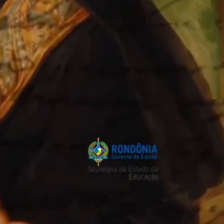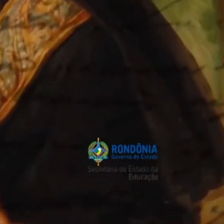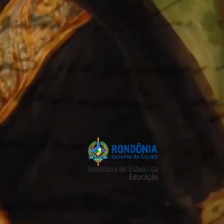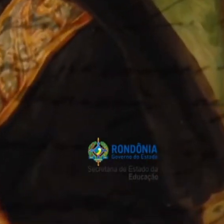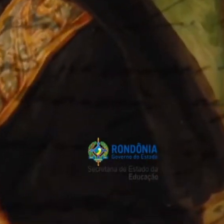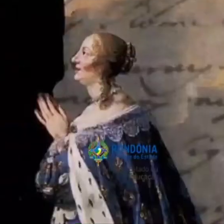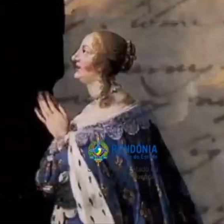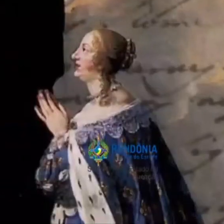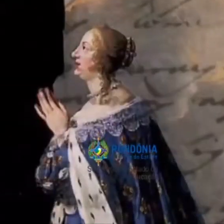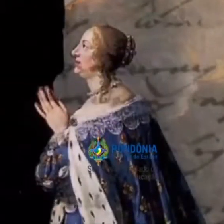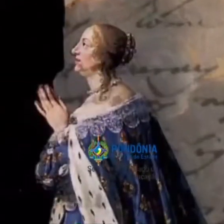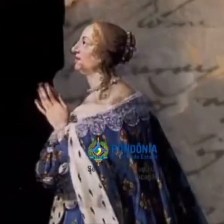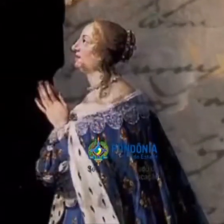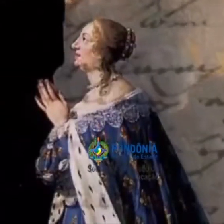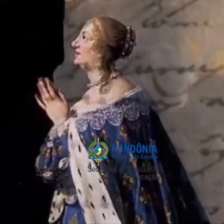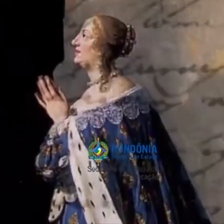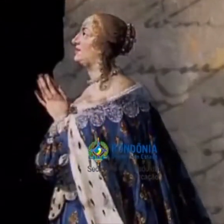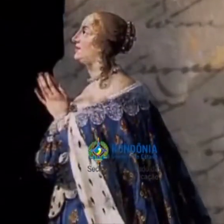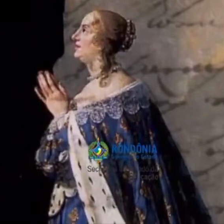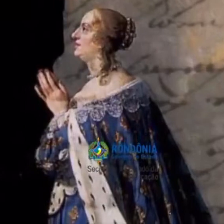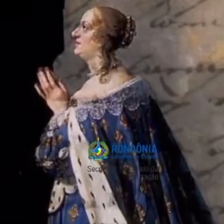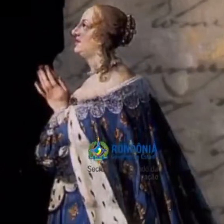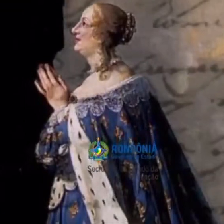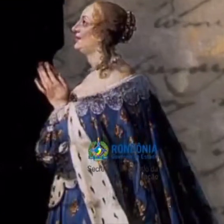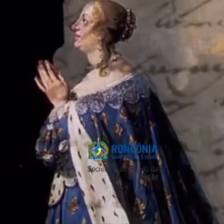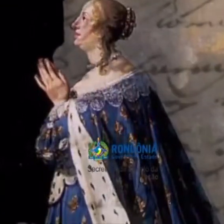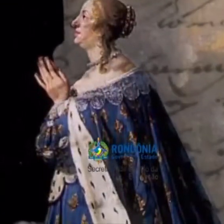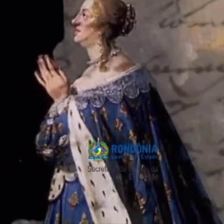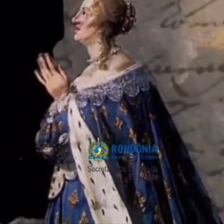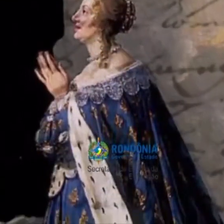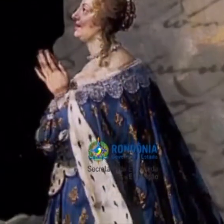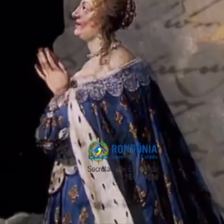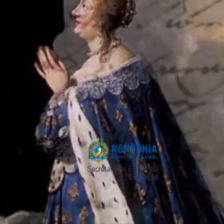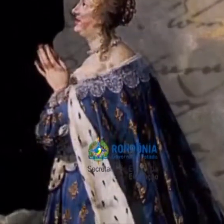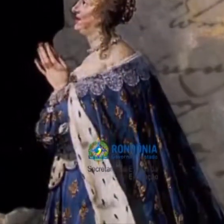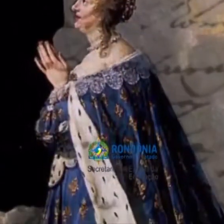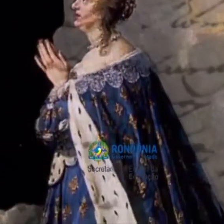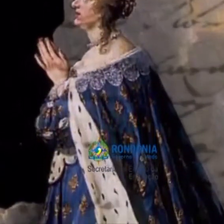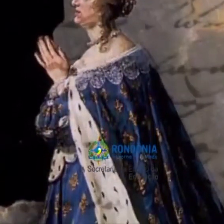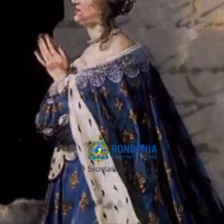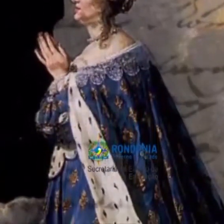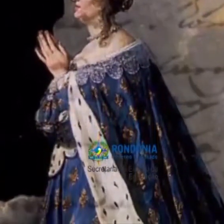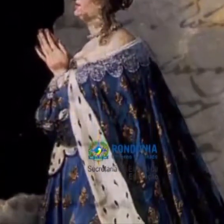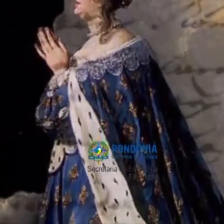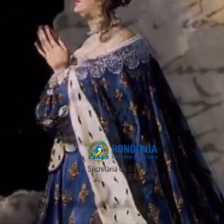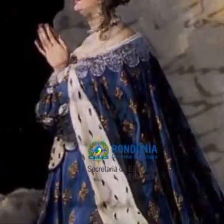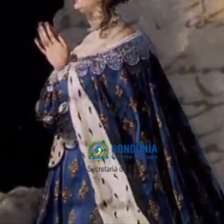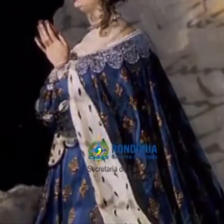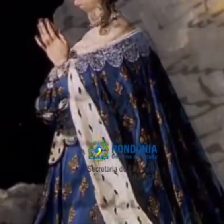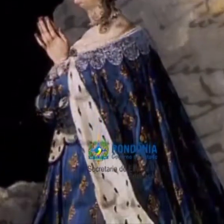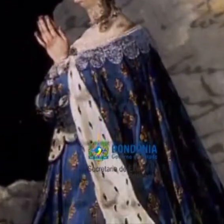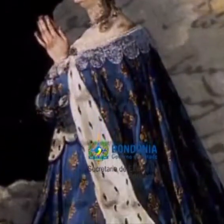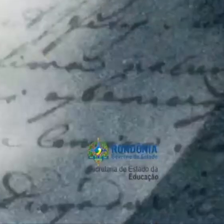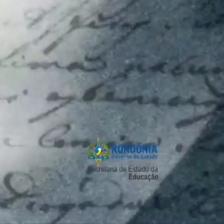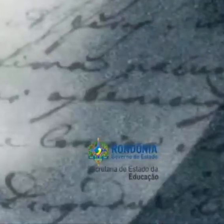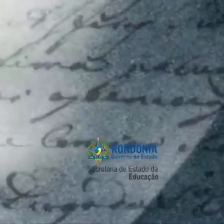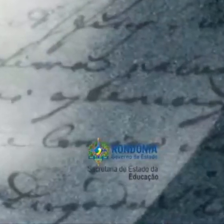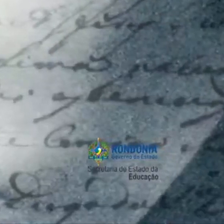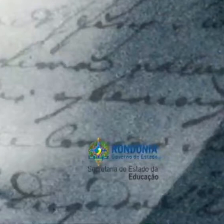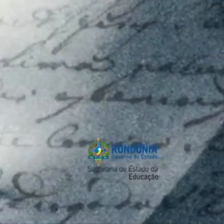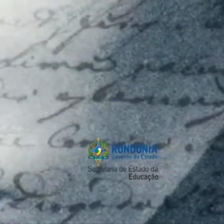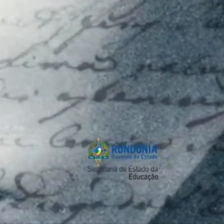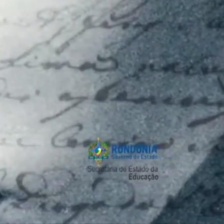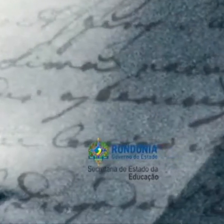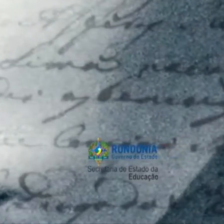conhecimentos greco-romanos para entender e explicar a revelação religiosa do cristianismo. Foi nesse período que